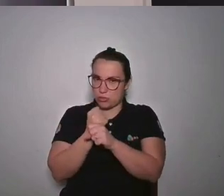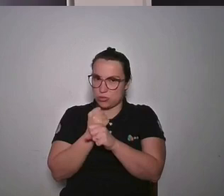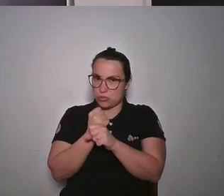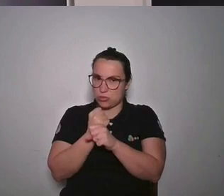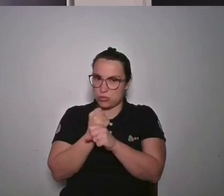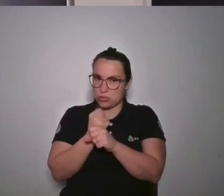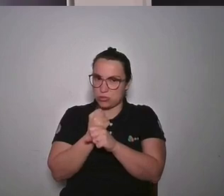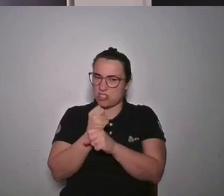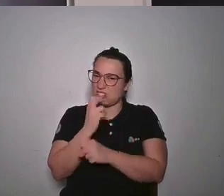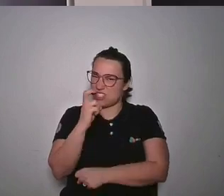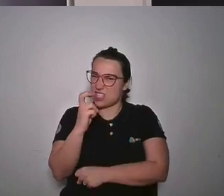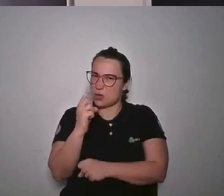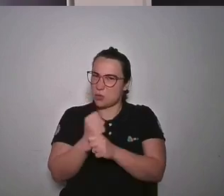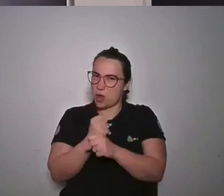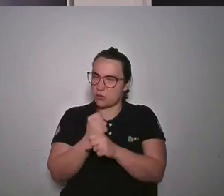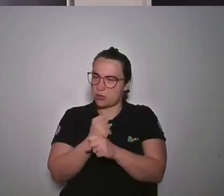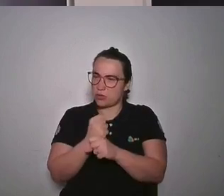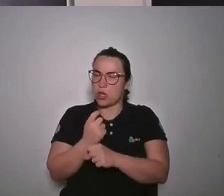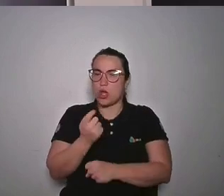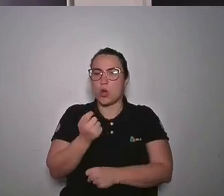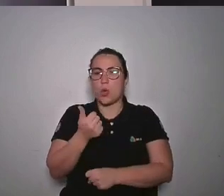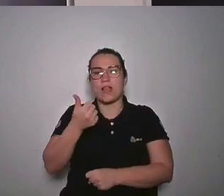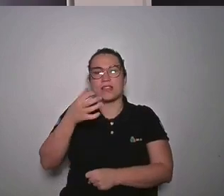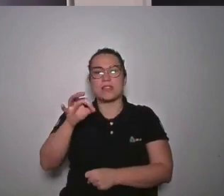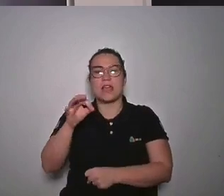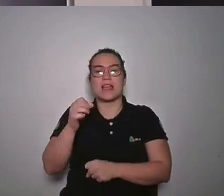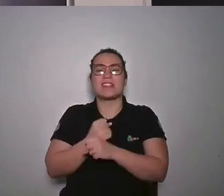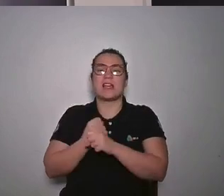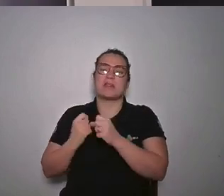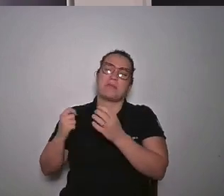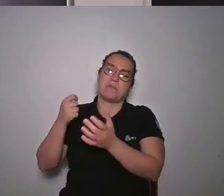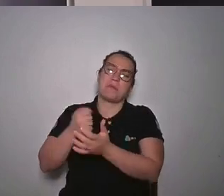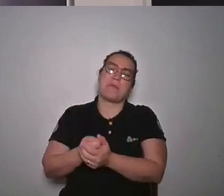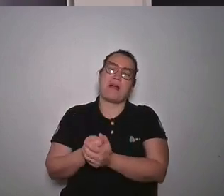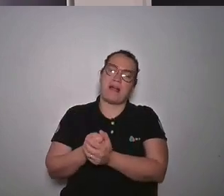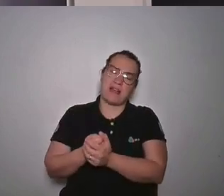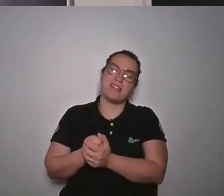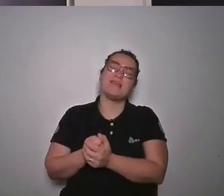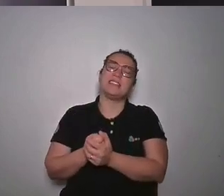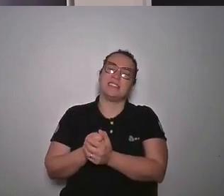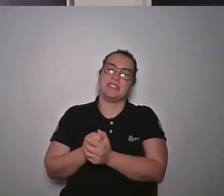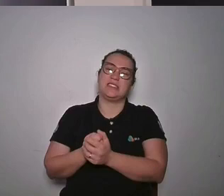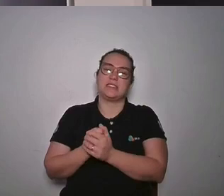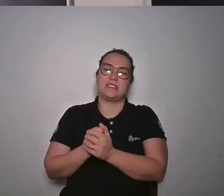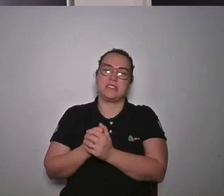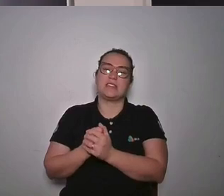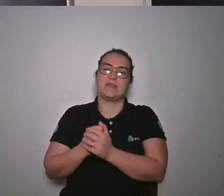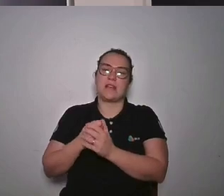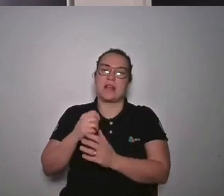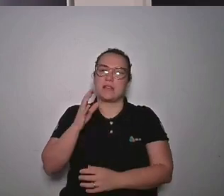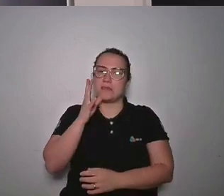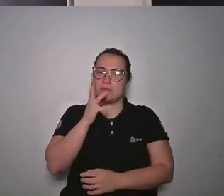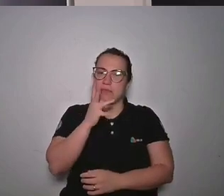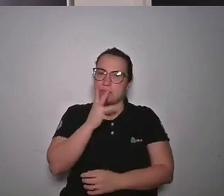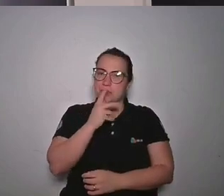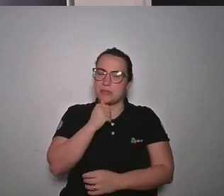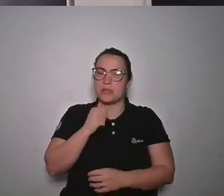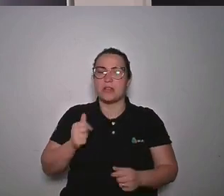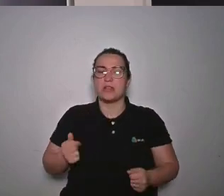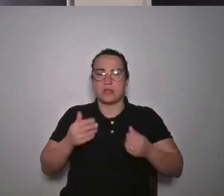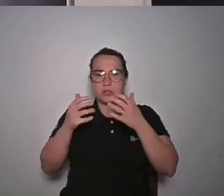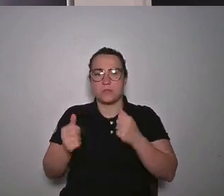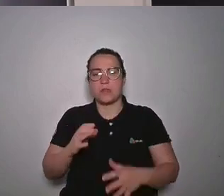5 anos, né? Quase 10 anos para você pagar uma conta e vai amortizando devagar. Então, na despesa de